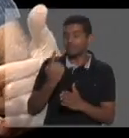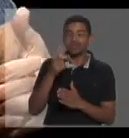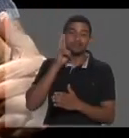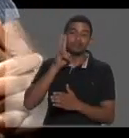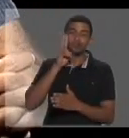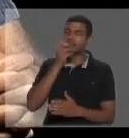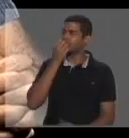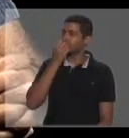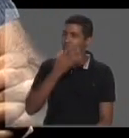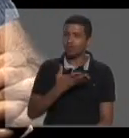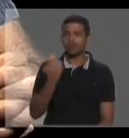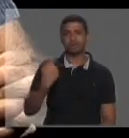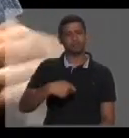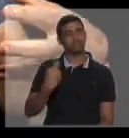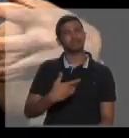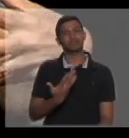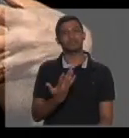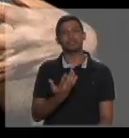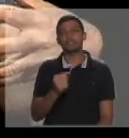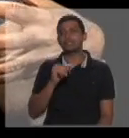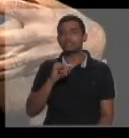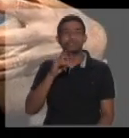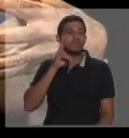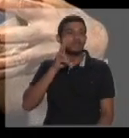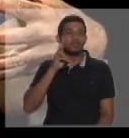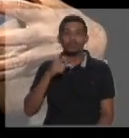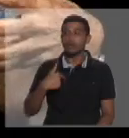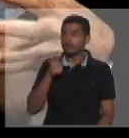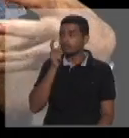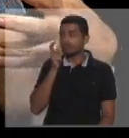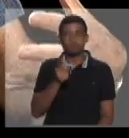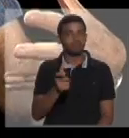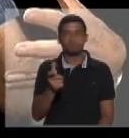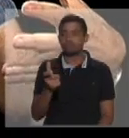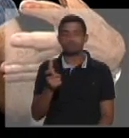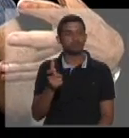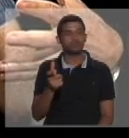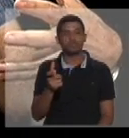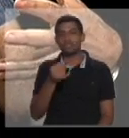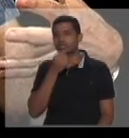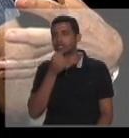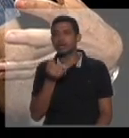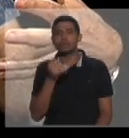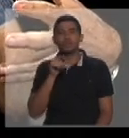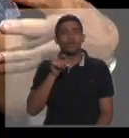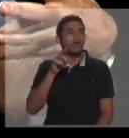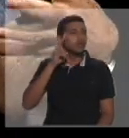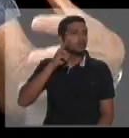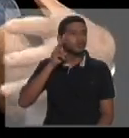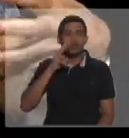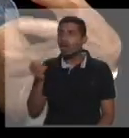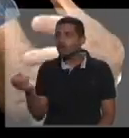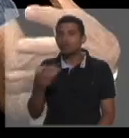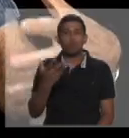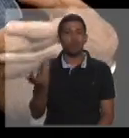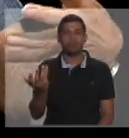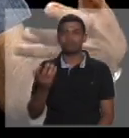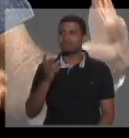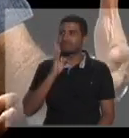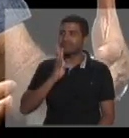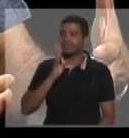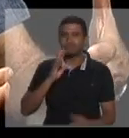tem que ser boa, ela tem que ser uma história, se ela me interessa, no que ela tem de potência,